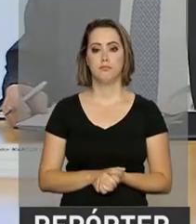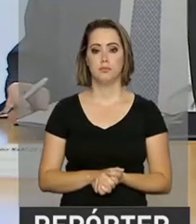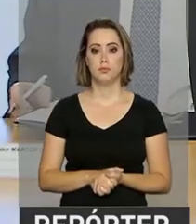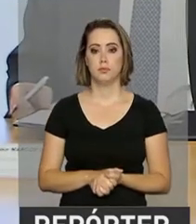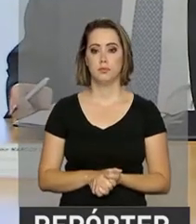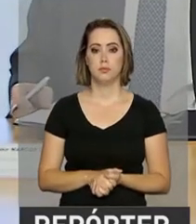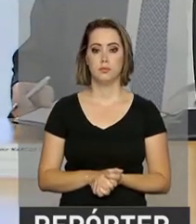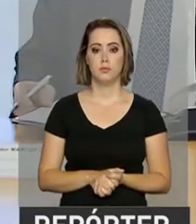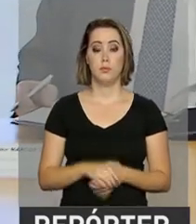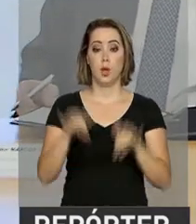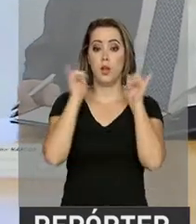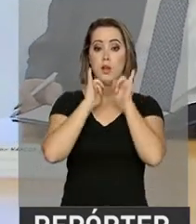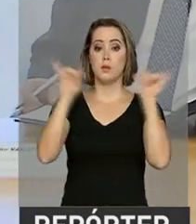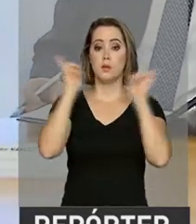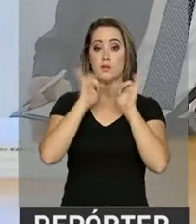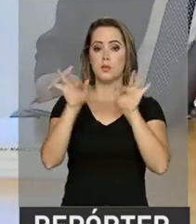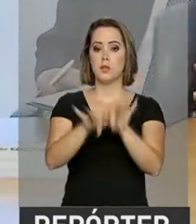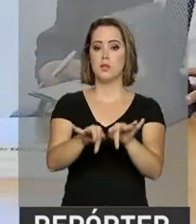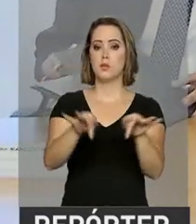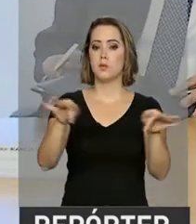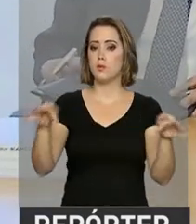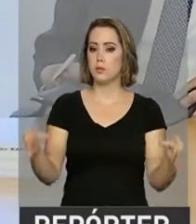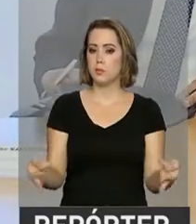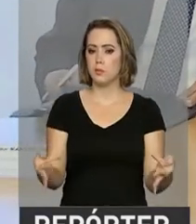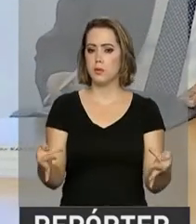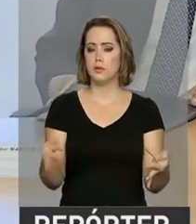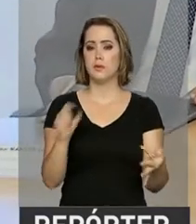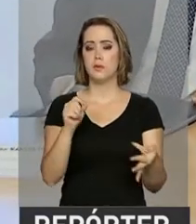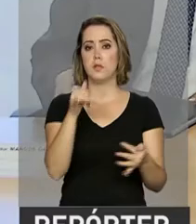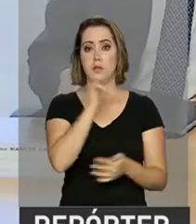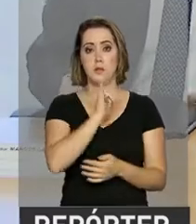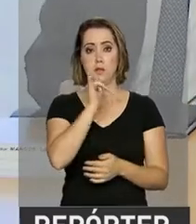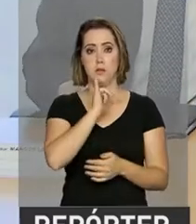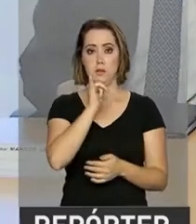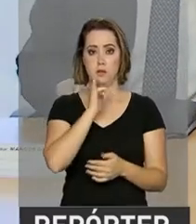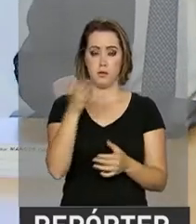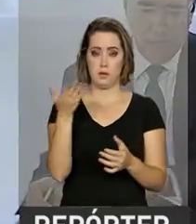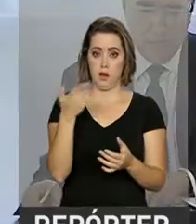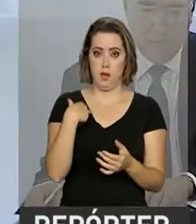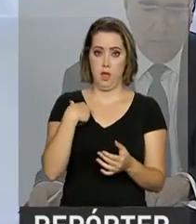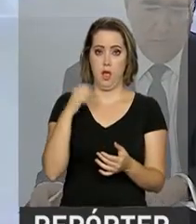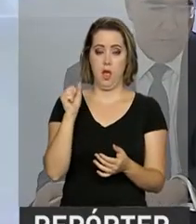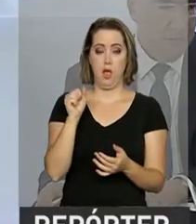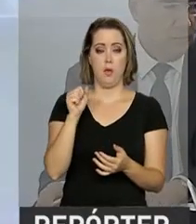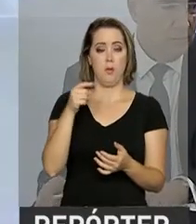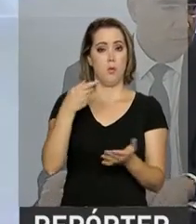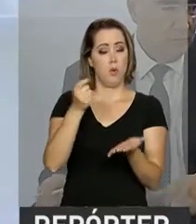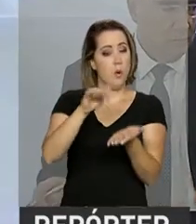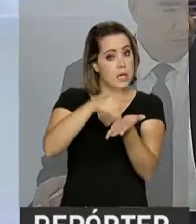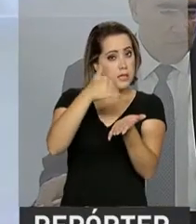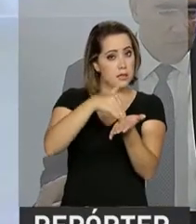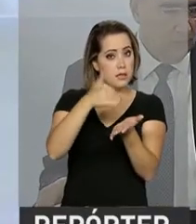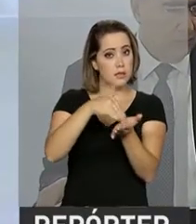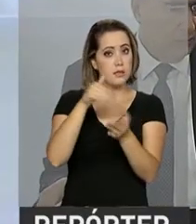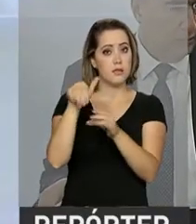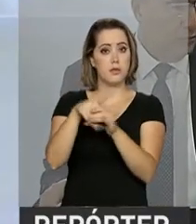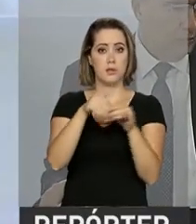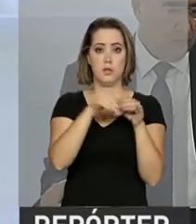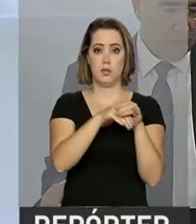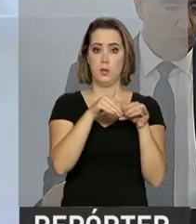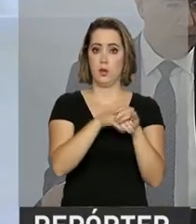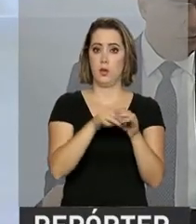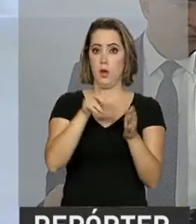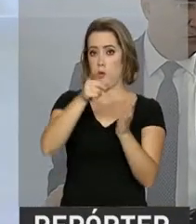A iniciativa lançada vai simplificar procedimentos como o alistamento eleitoral e a emissão do título para brasileiros